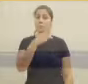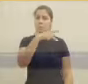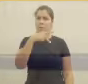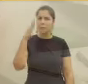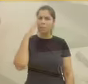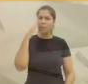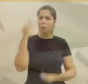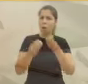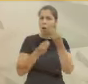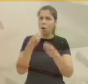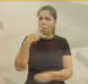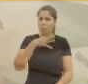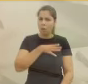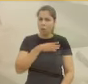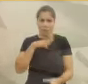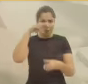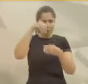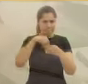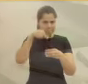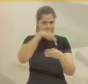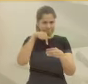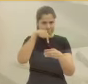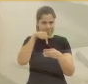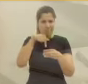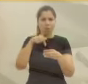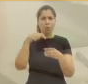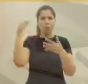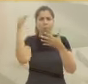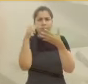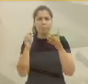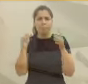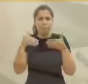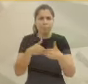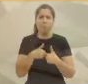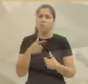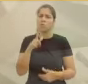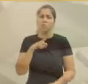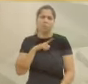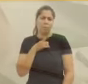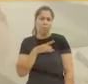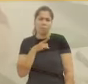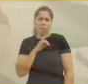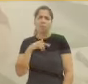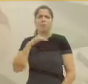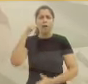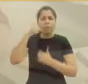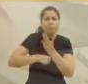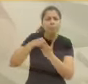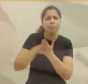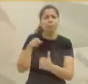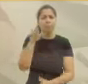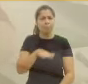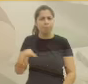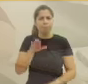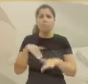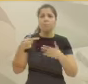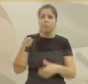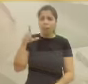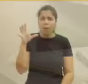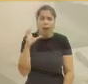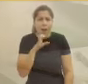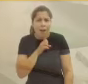Para vocês que acabaram de saber que o seu filho está um quadrado, está dentro desse espectro do autismo, não tenham medo.